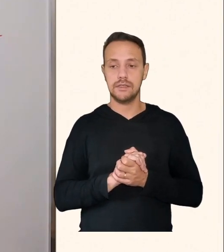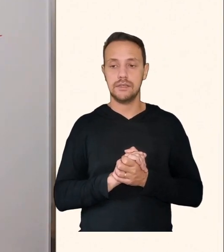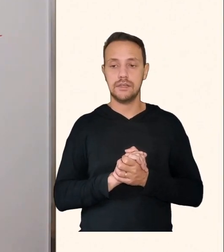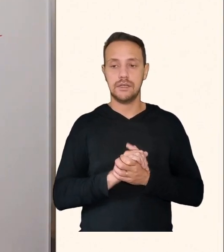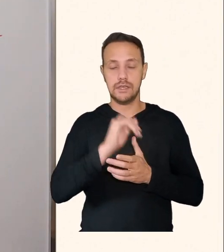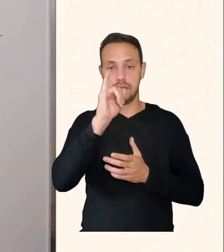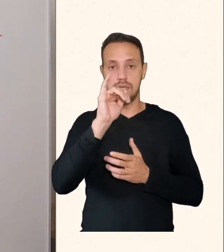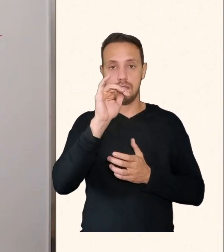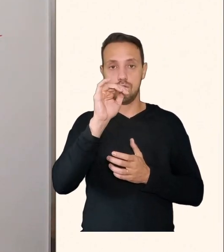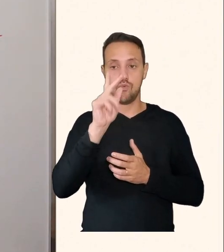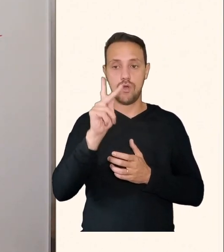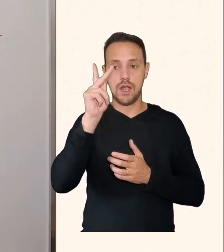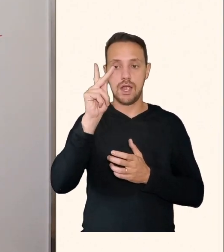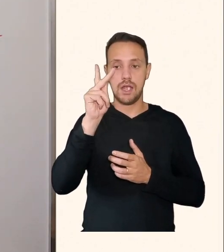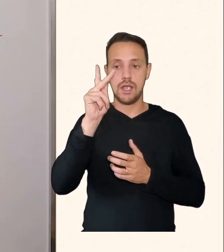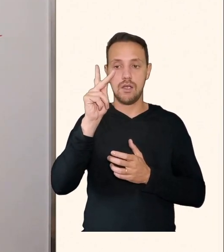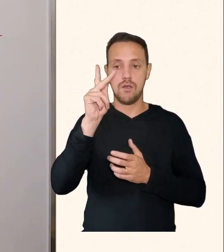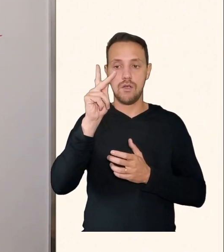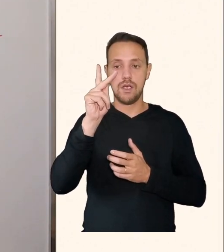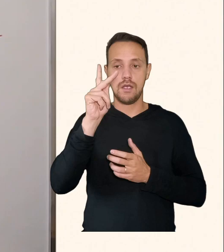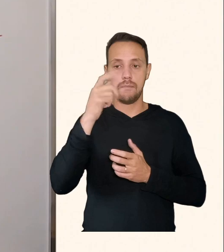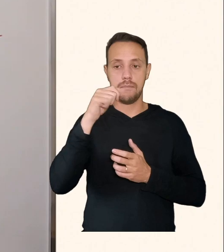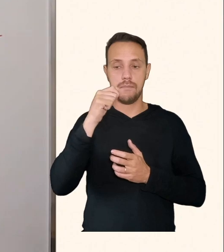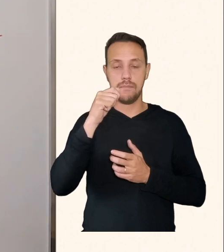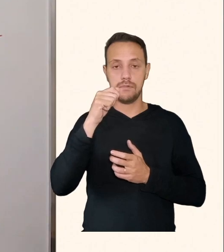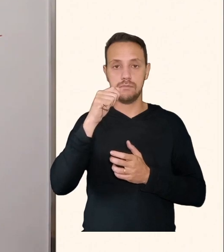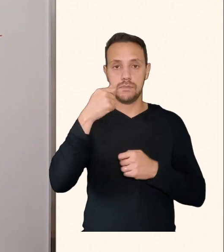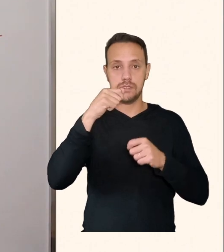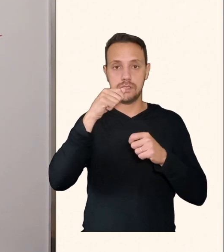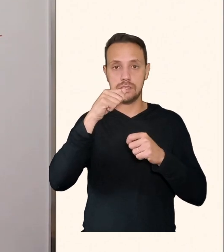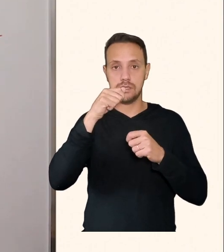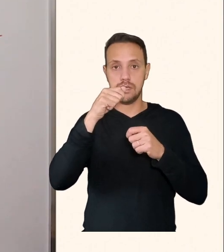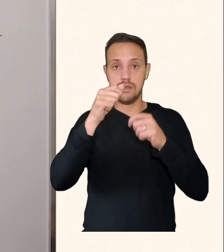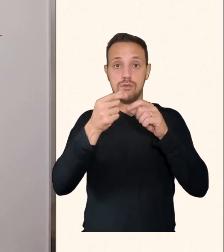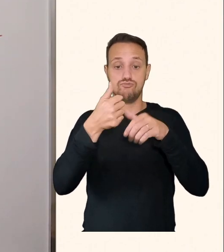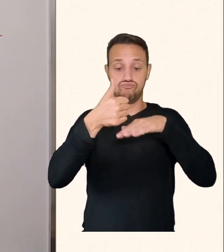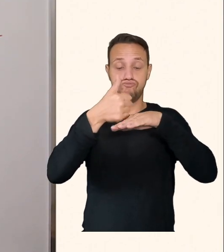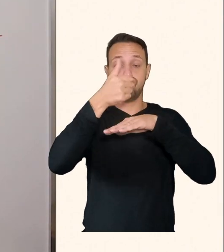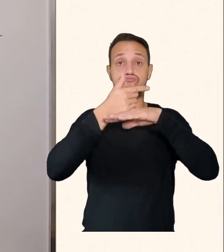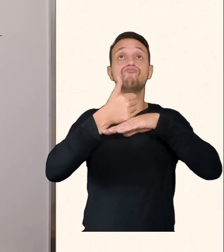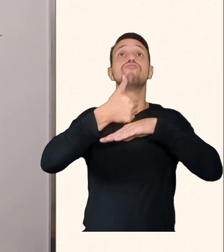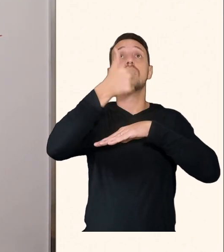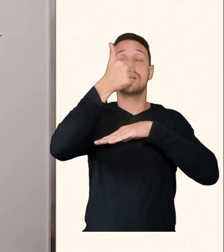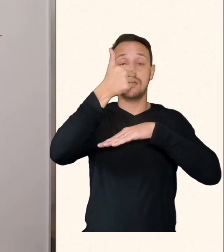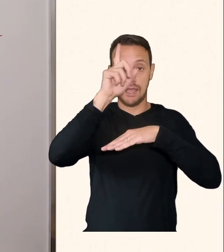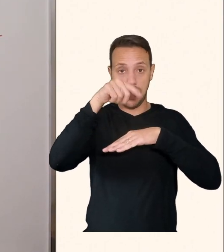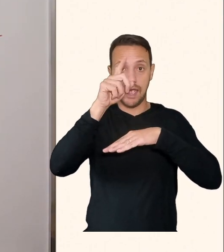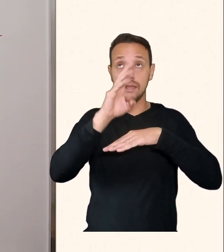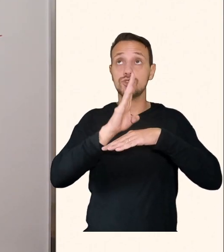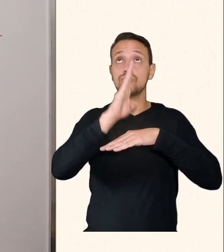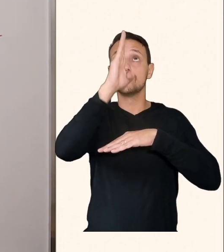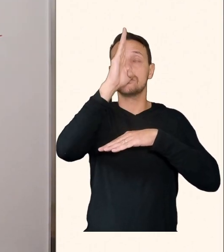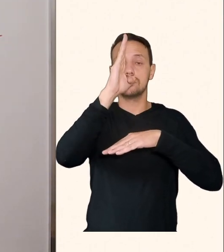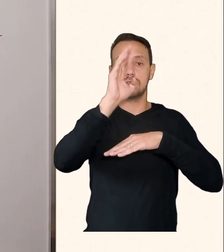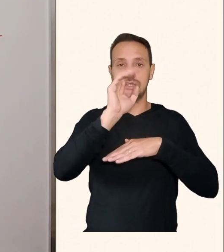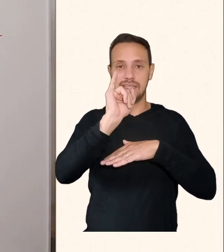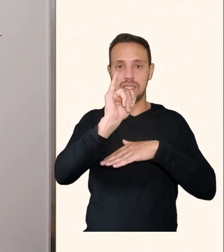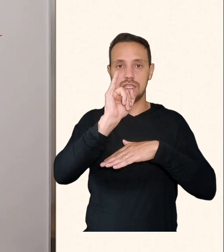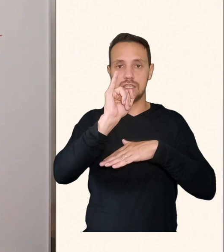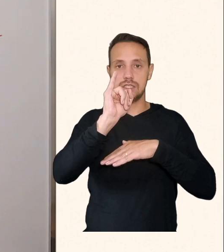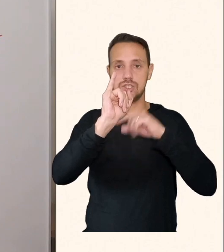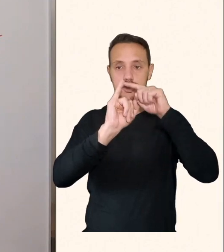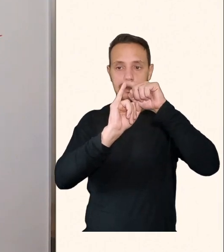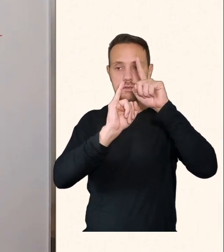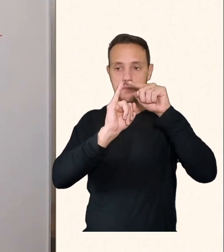na direção I chapéu, beleza? Então, J chapéu. Direção Y, que